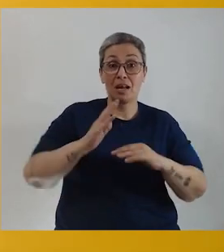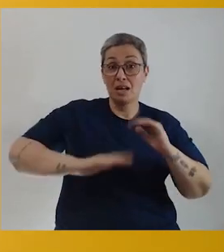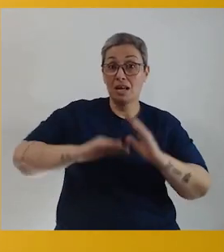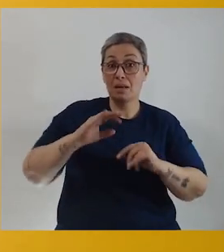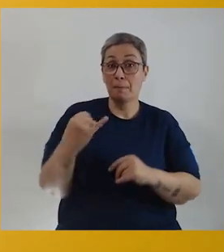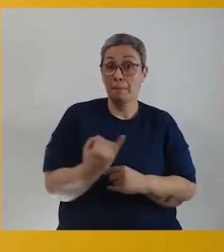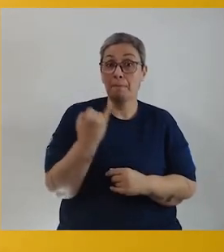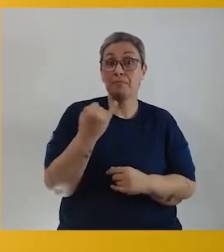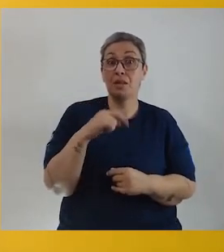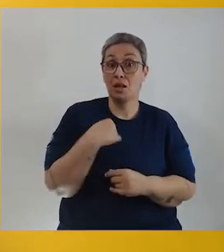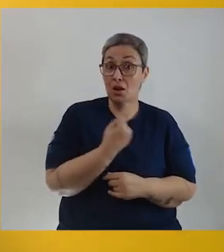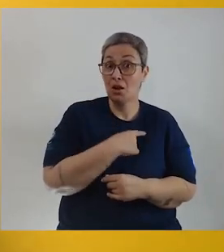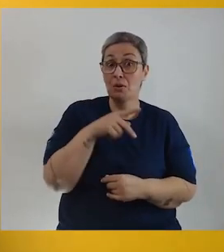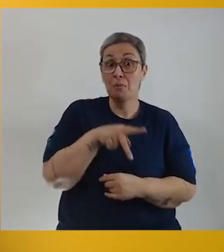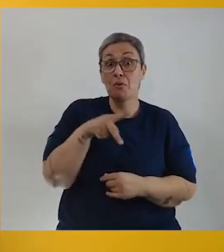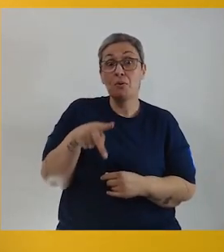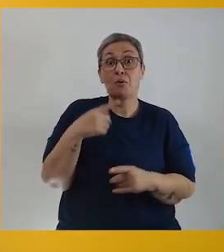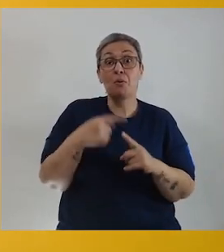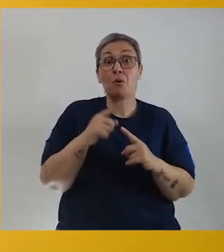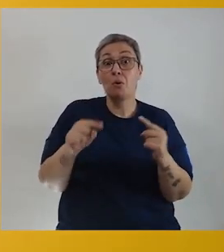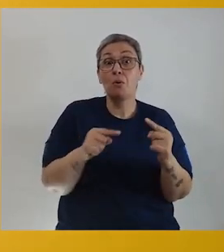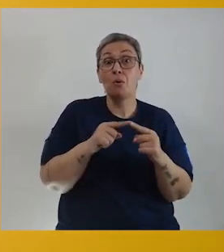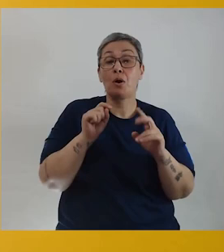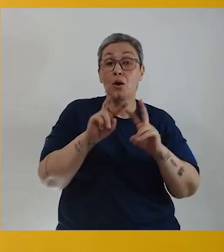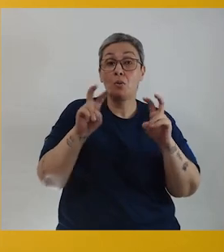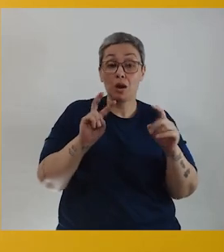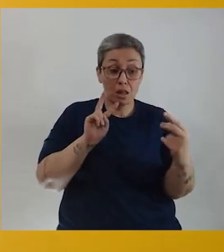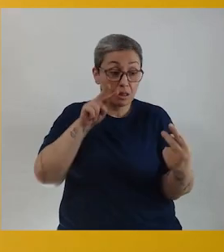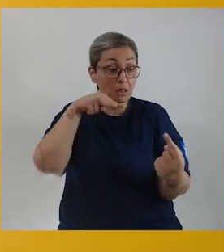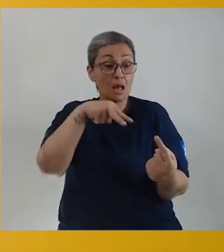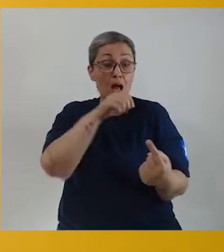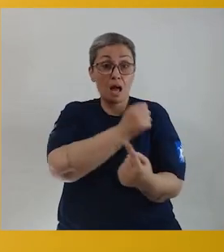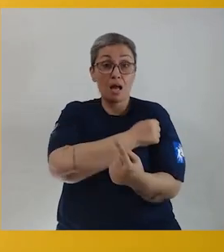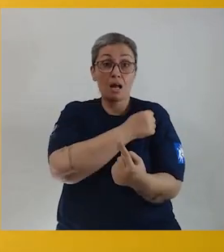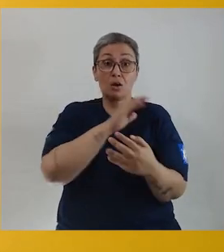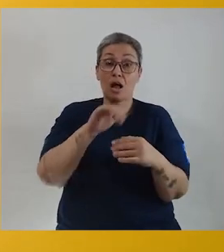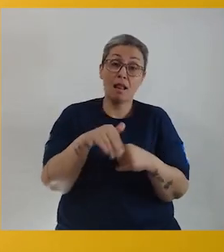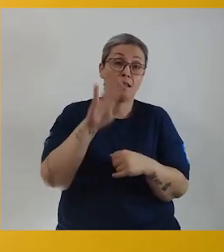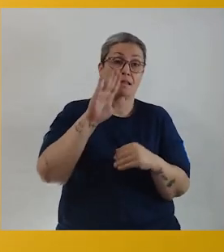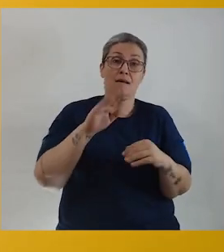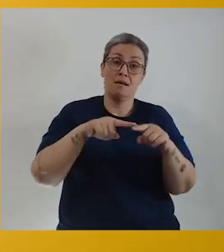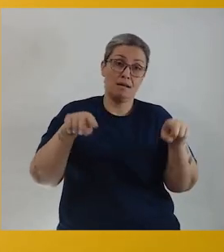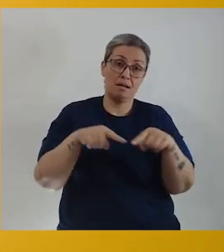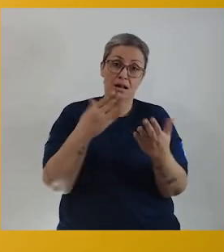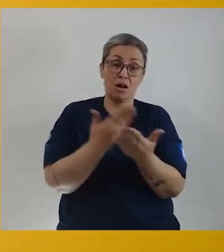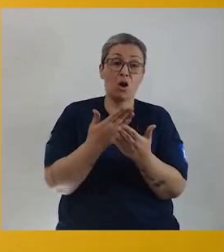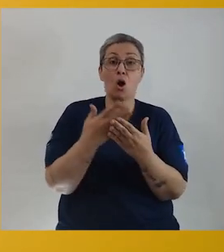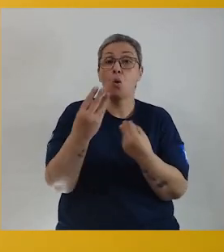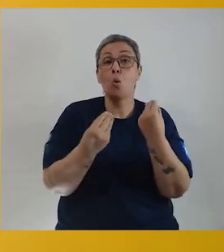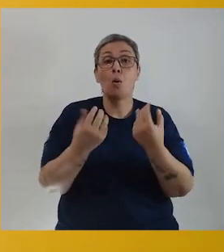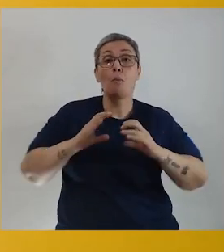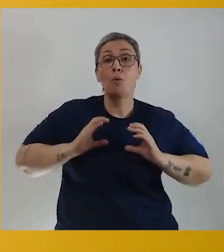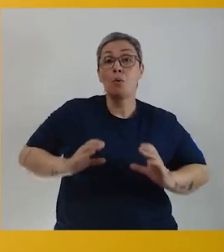Esta ação é importante para nós educadores no sentido de olhar para o educando para além da sala de aula, né? De como